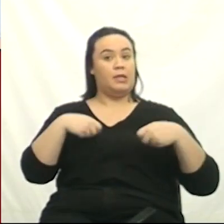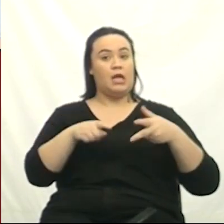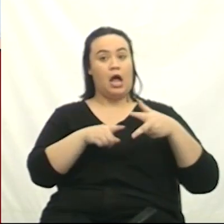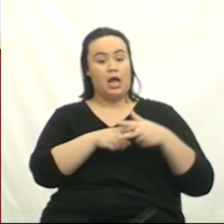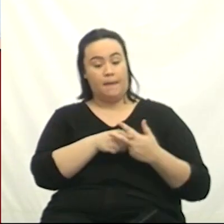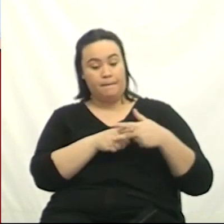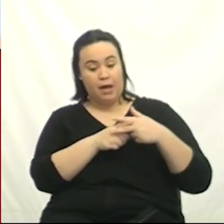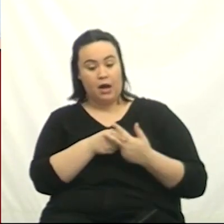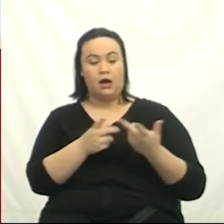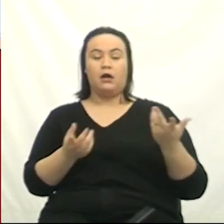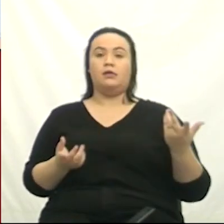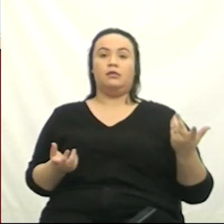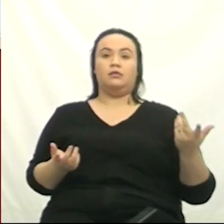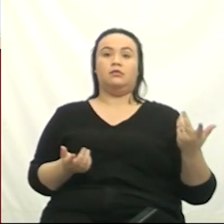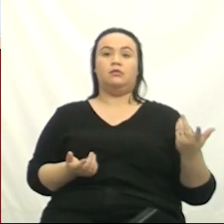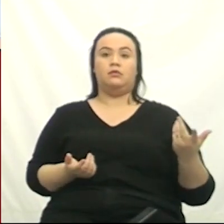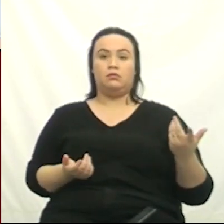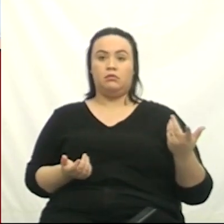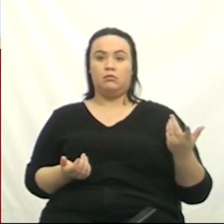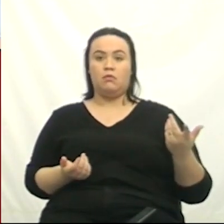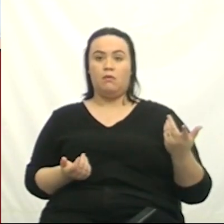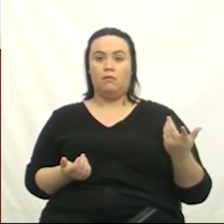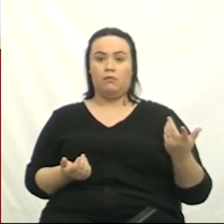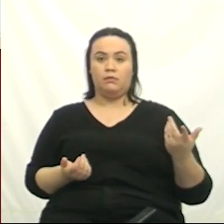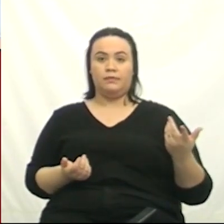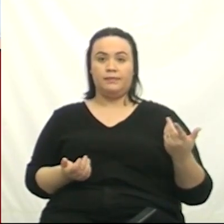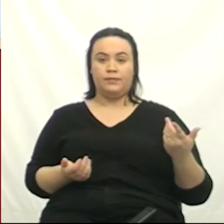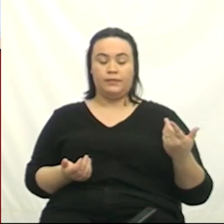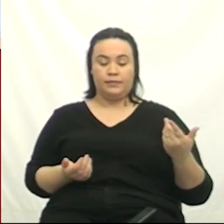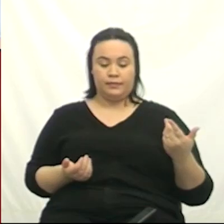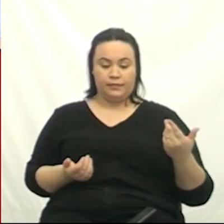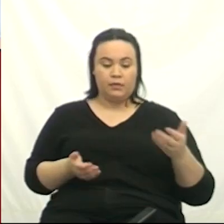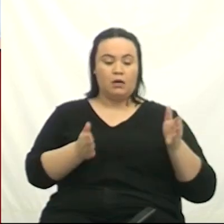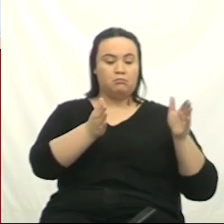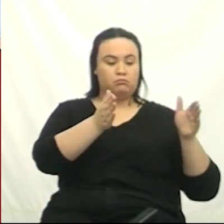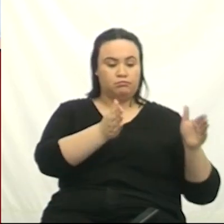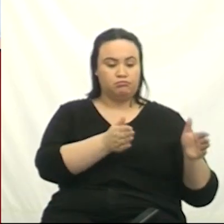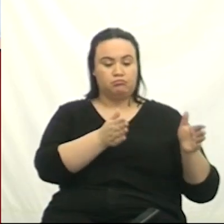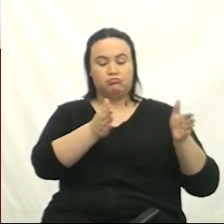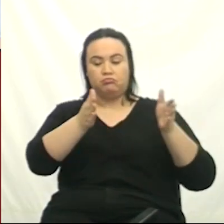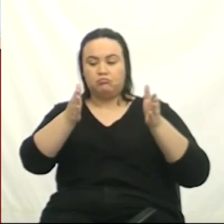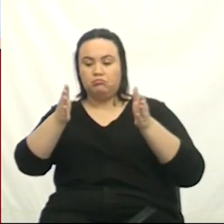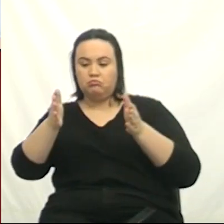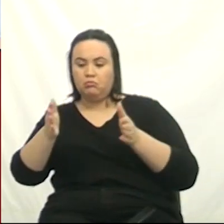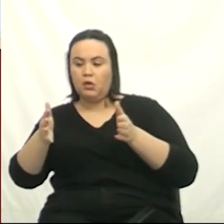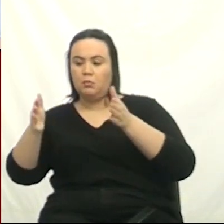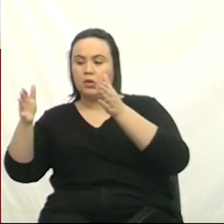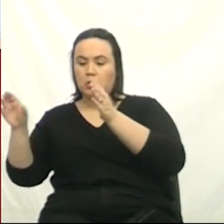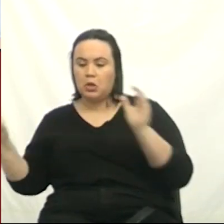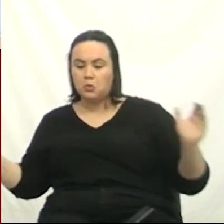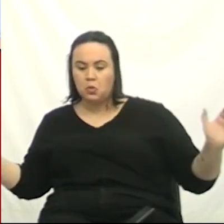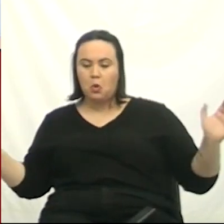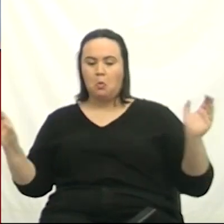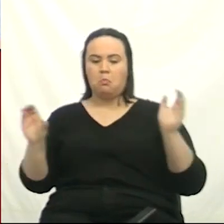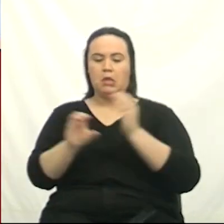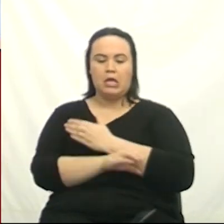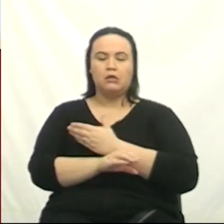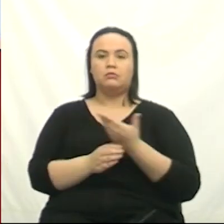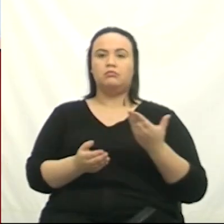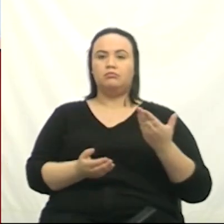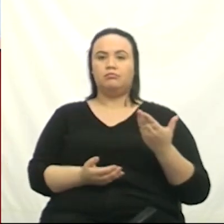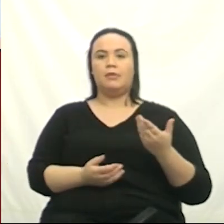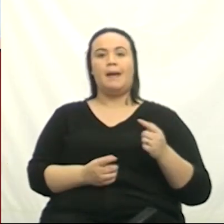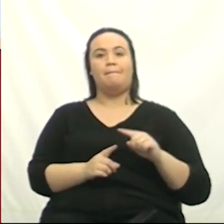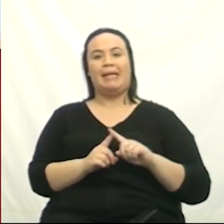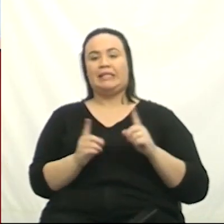aqui para que pudesse fazer uns reparos de forma paliativa, até que fizesse realmente algo bonito, uma ciclovia bacana, mas